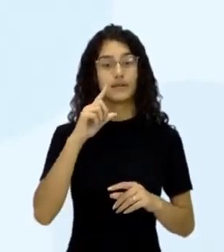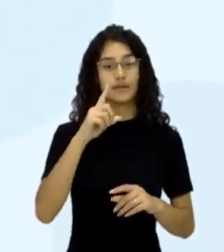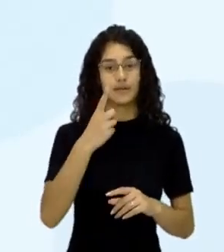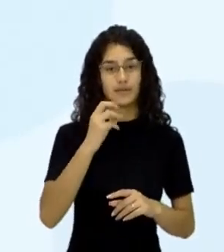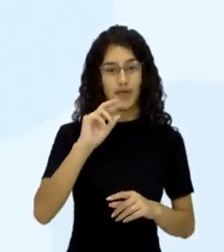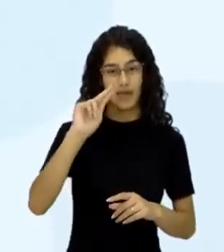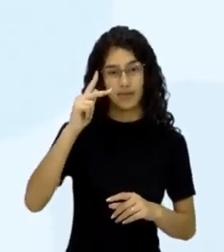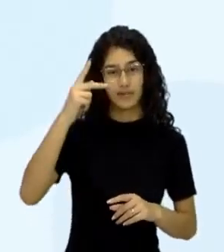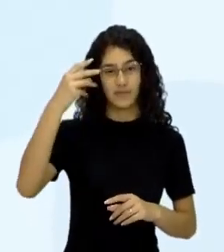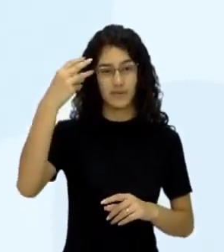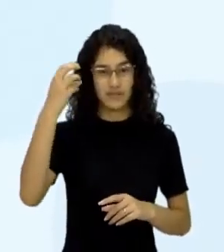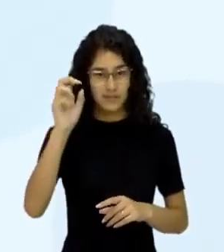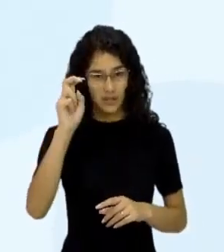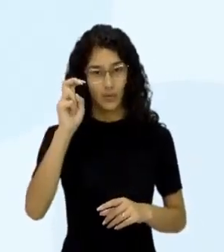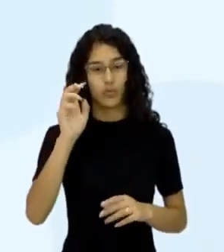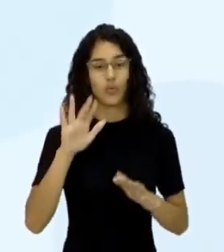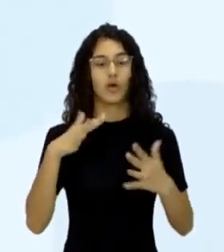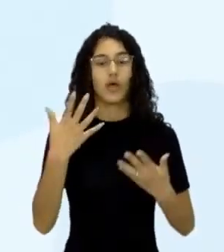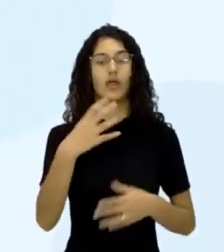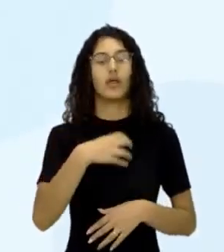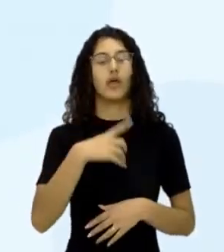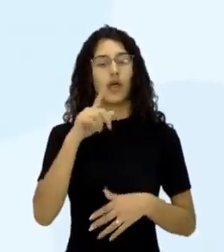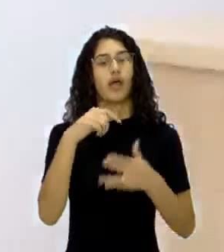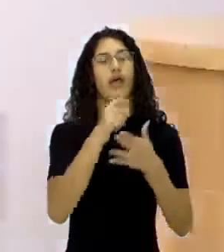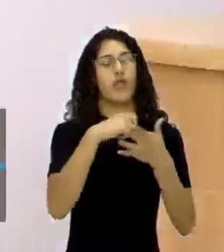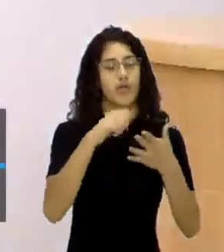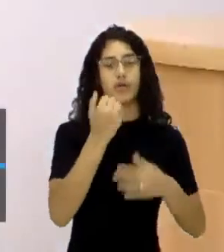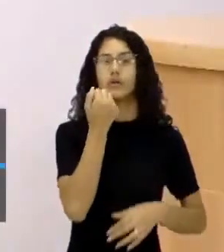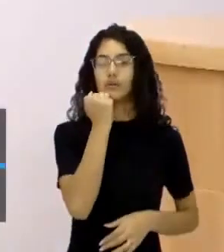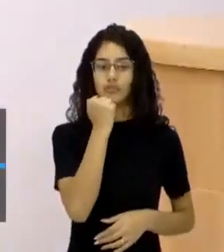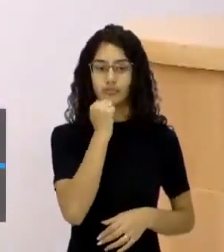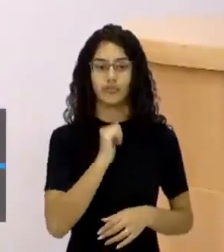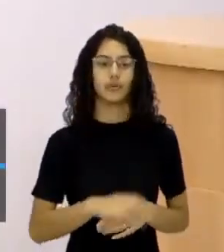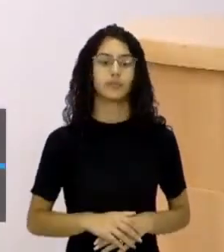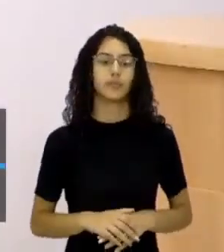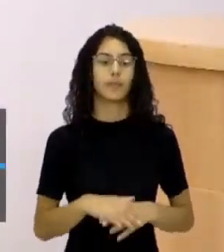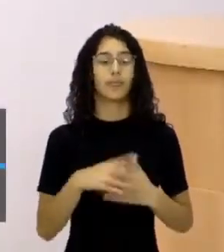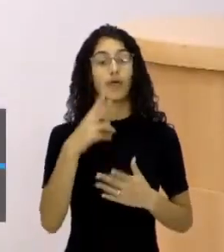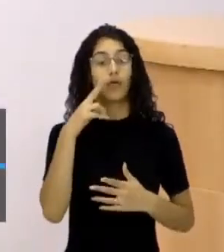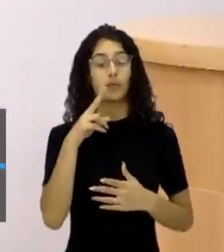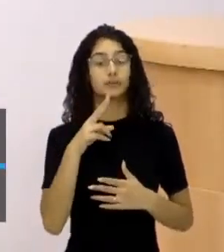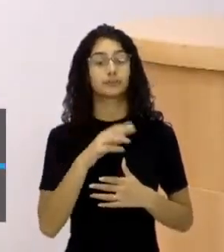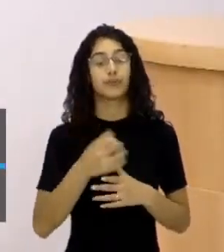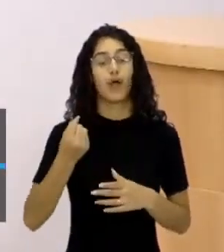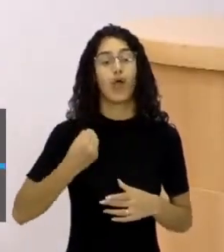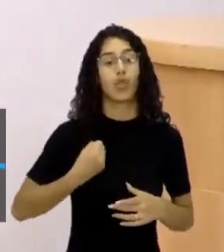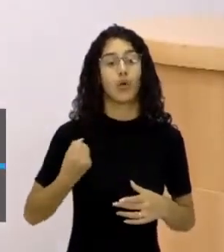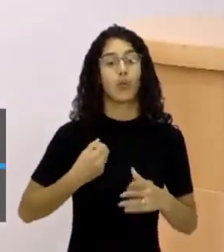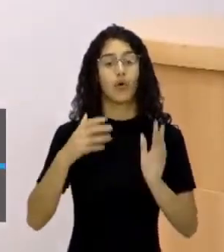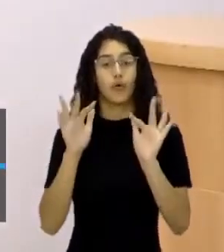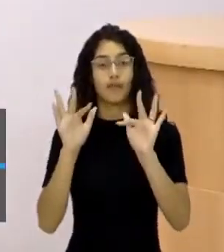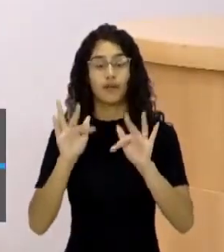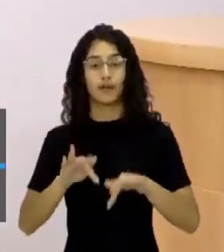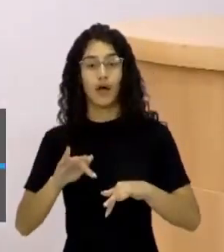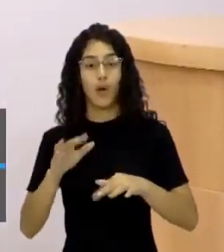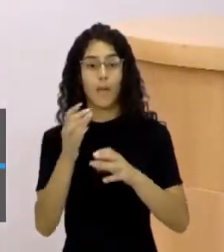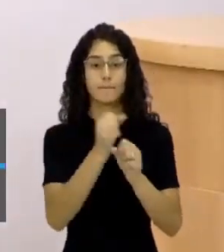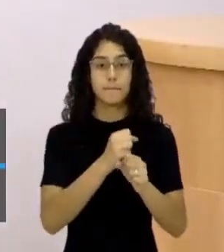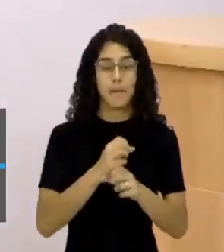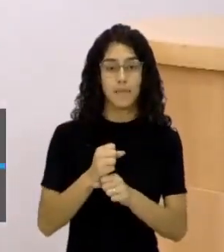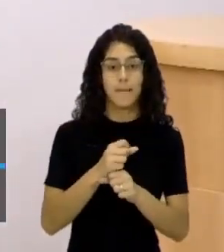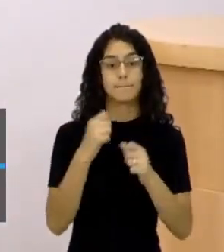5. Então, esta forma é notação científica. Então, veja, o número no final das contas, ele tem que